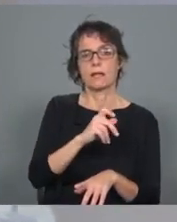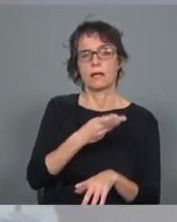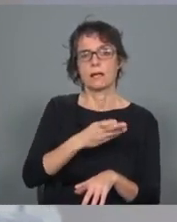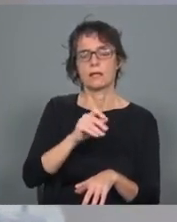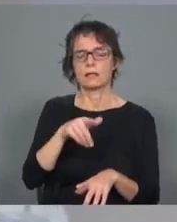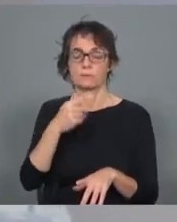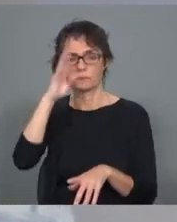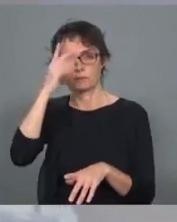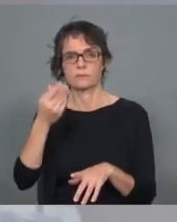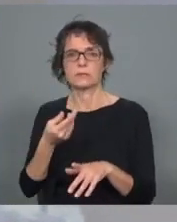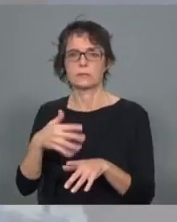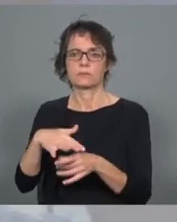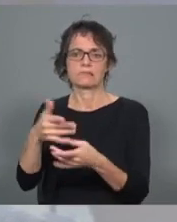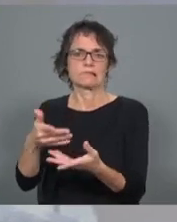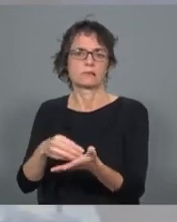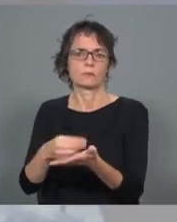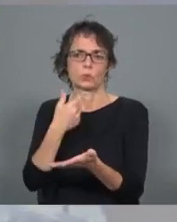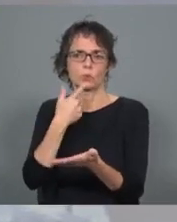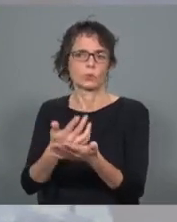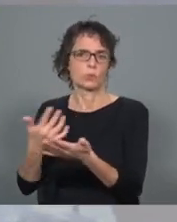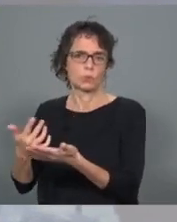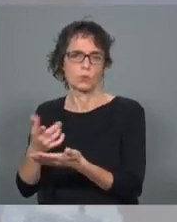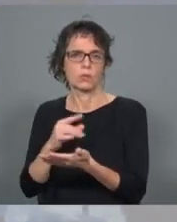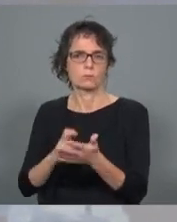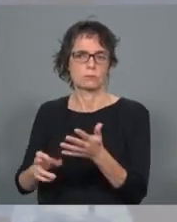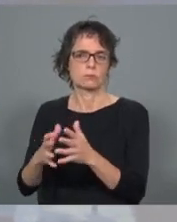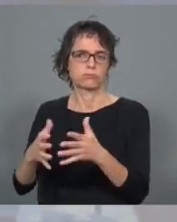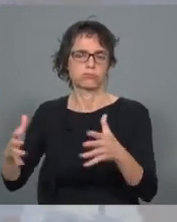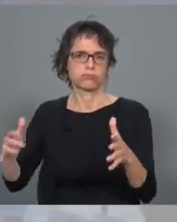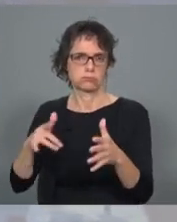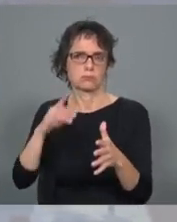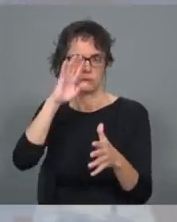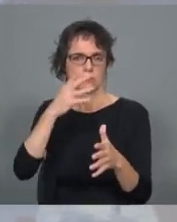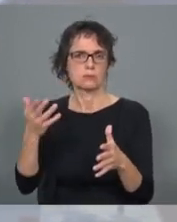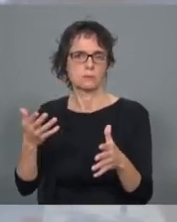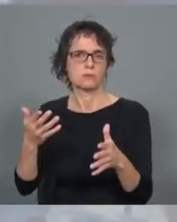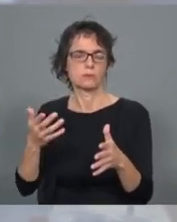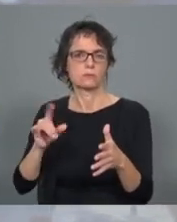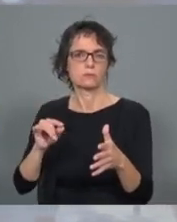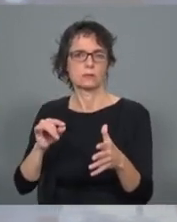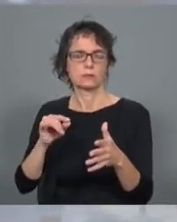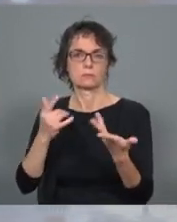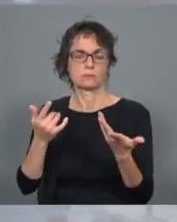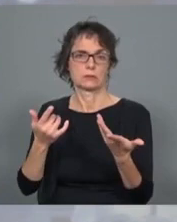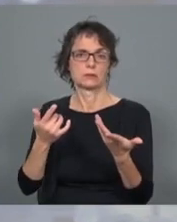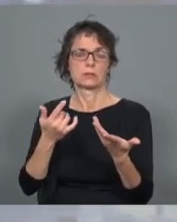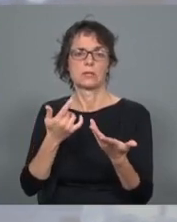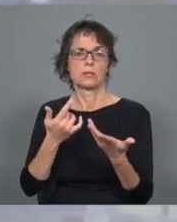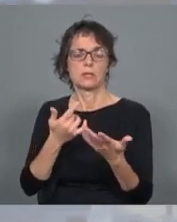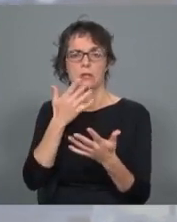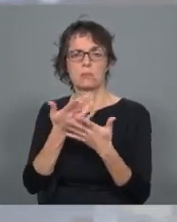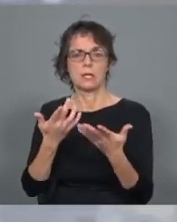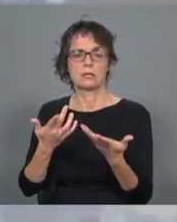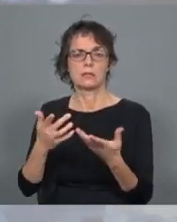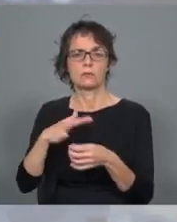persiste, não apenas persiste, como se vai agravando, também em virtude de clivagens por vezes mais